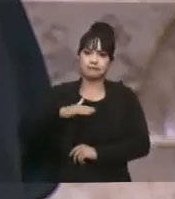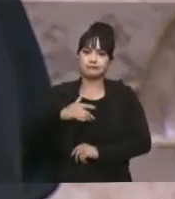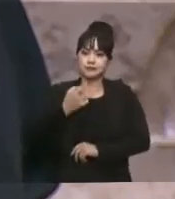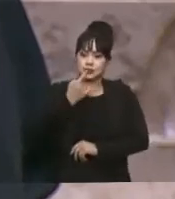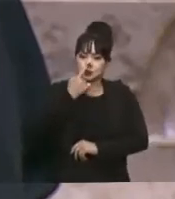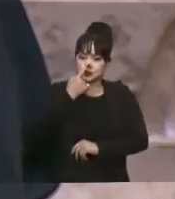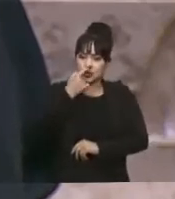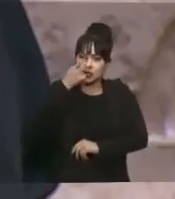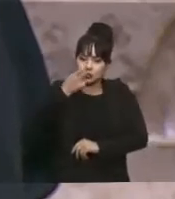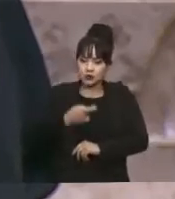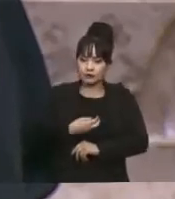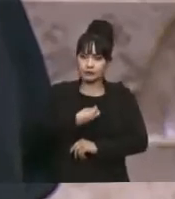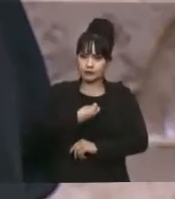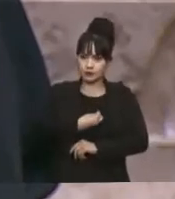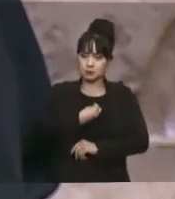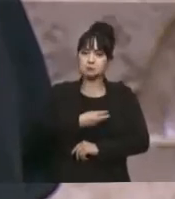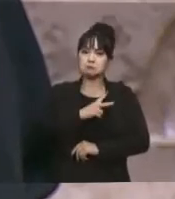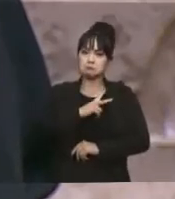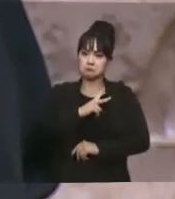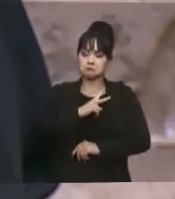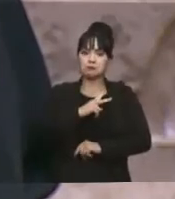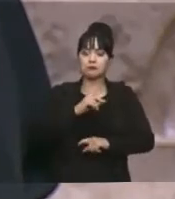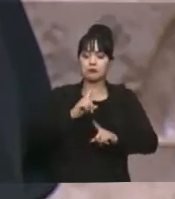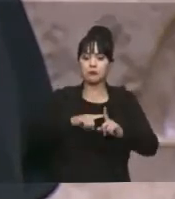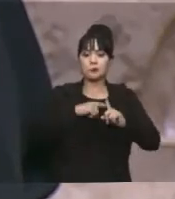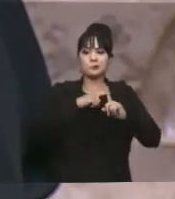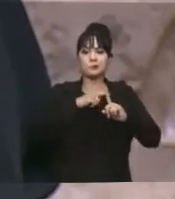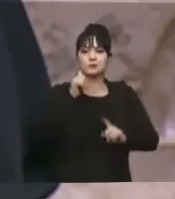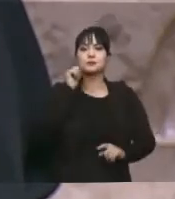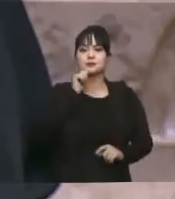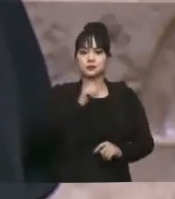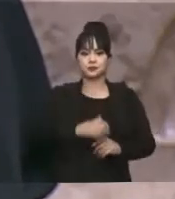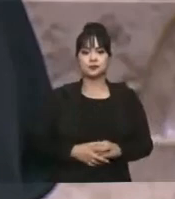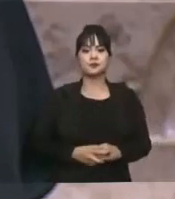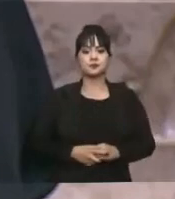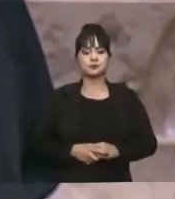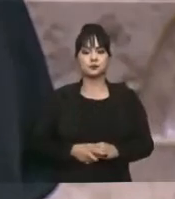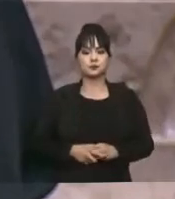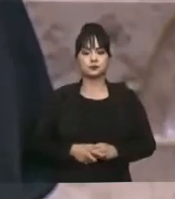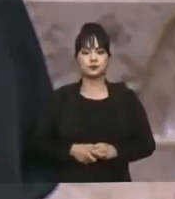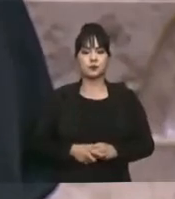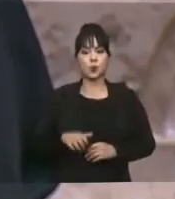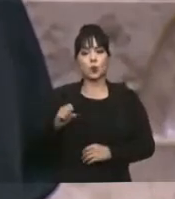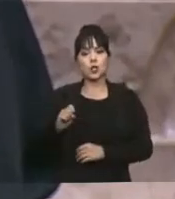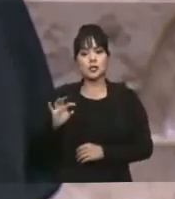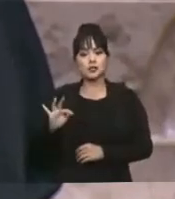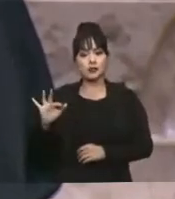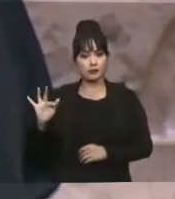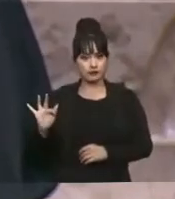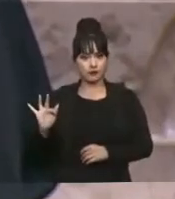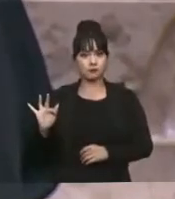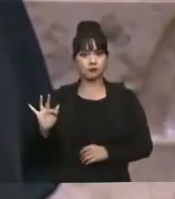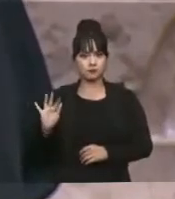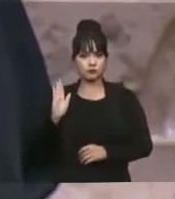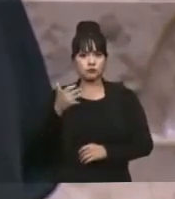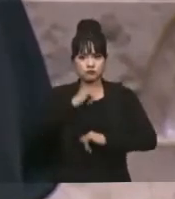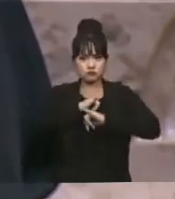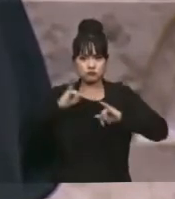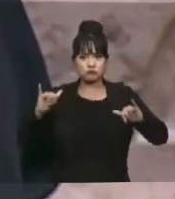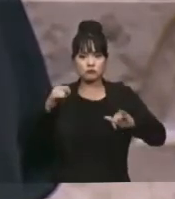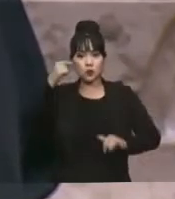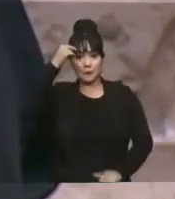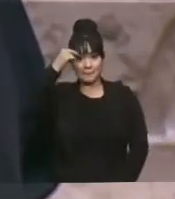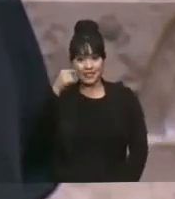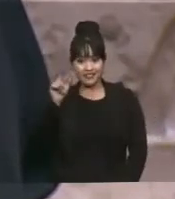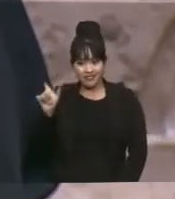intimidade e da vida privada, especialmente das mulheres, das mães. O Supremo Tribunal Federal já afirmou que obrigar